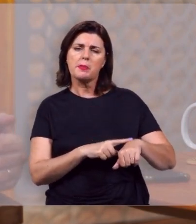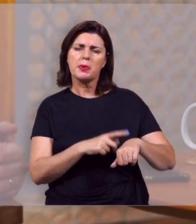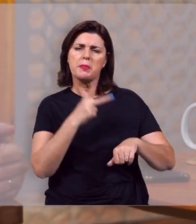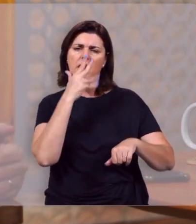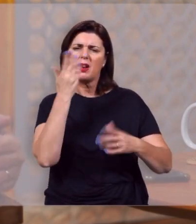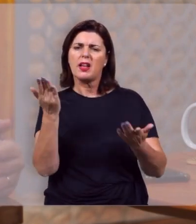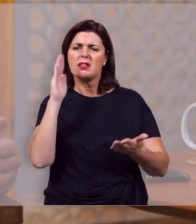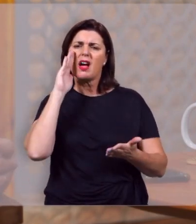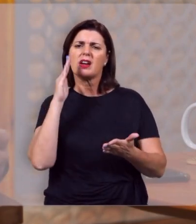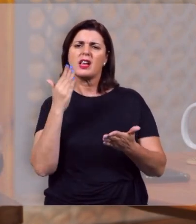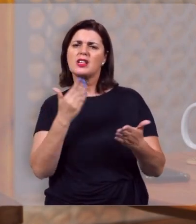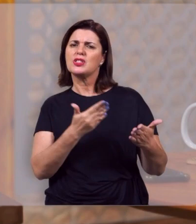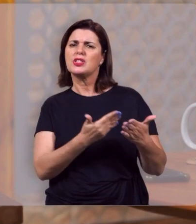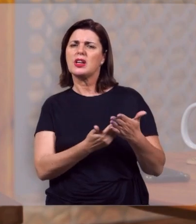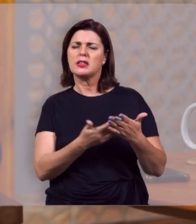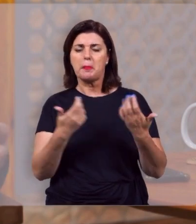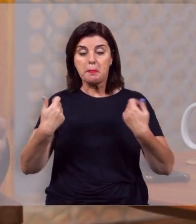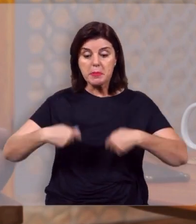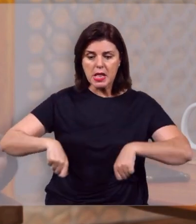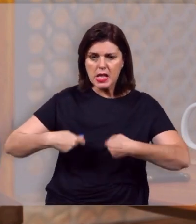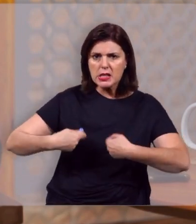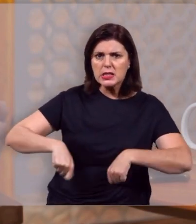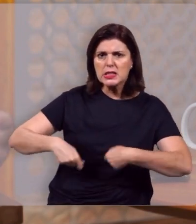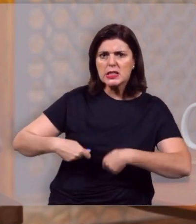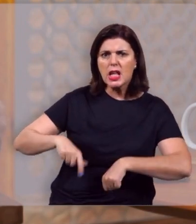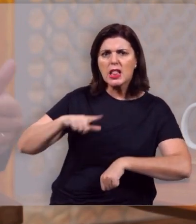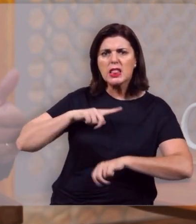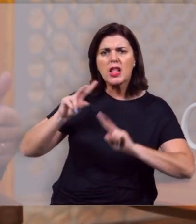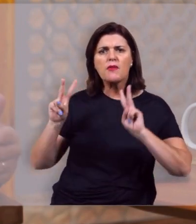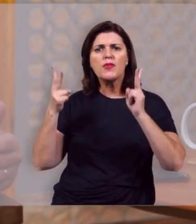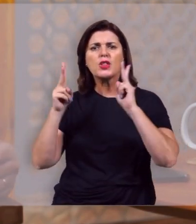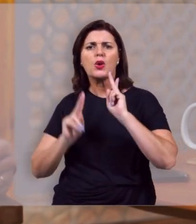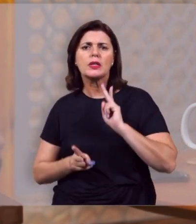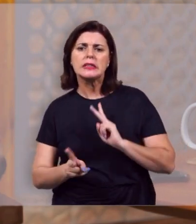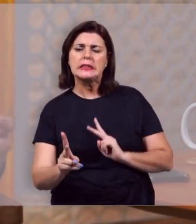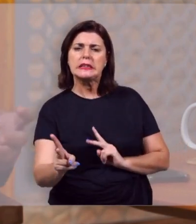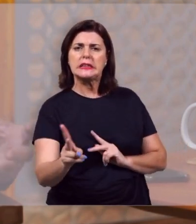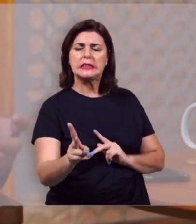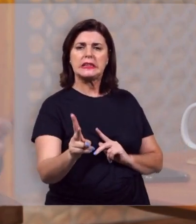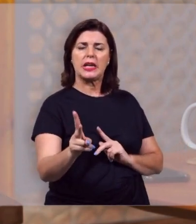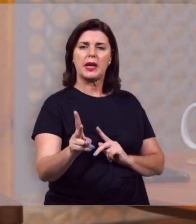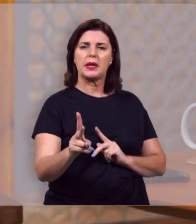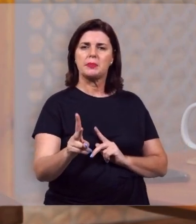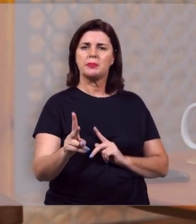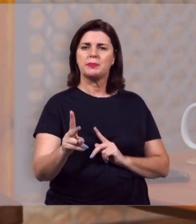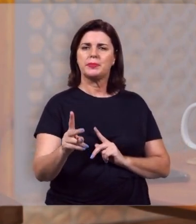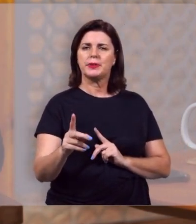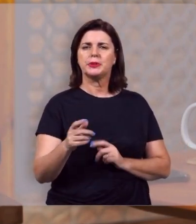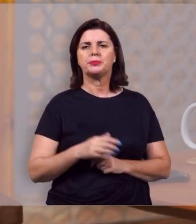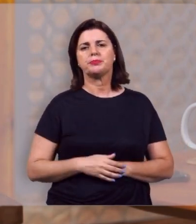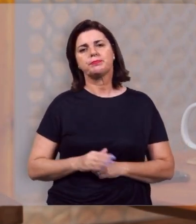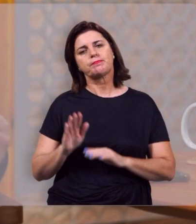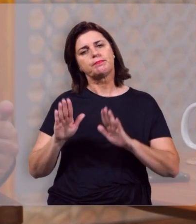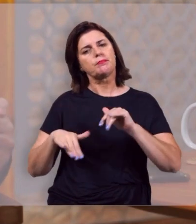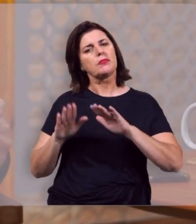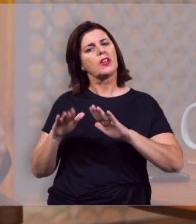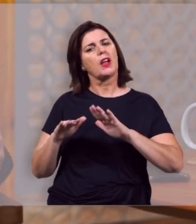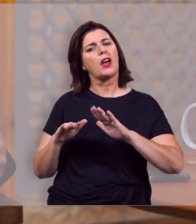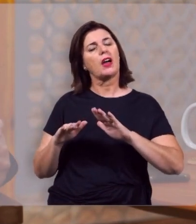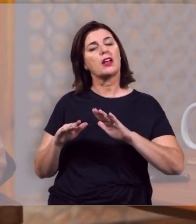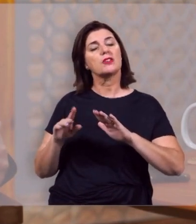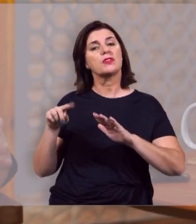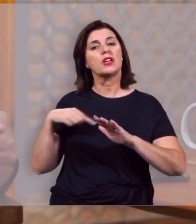faz acreditar que nós precisamos ter vitória a todo custo, e isso tem a ver muitas vezes